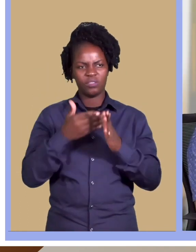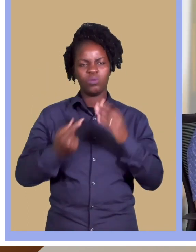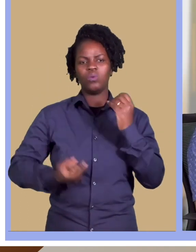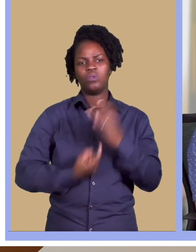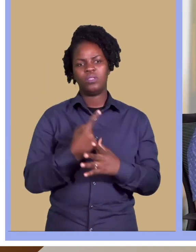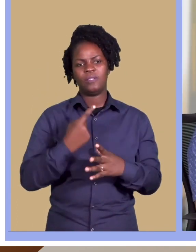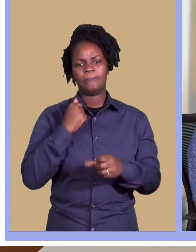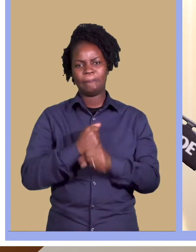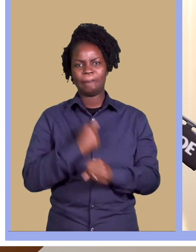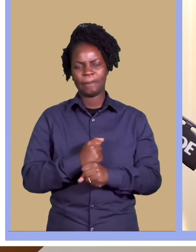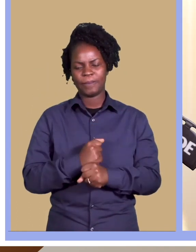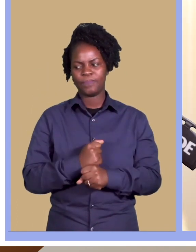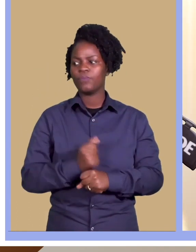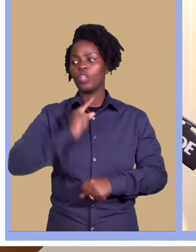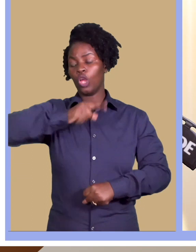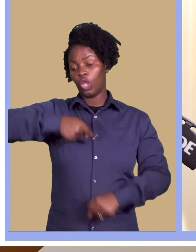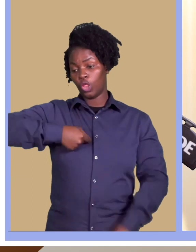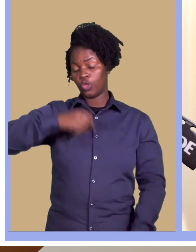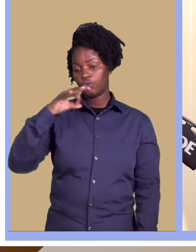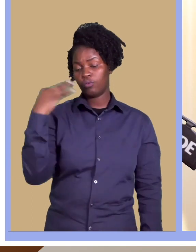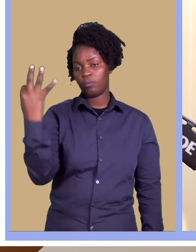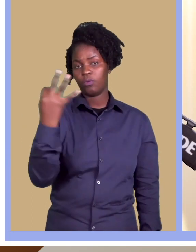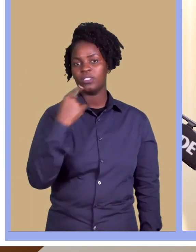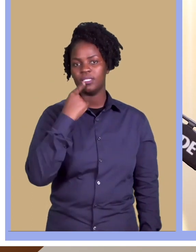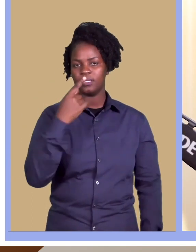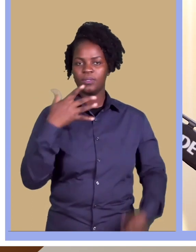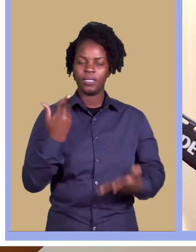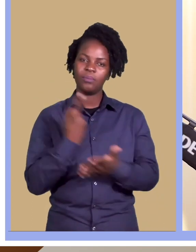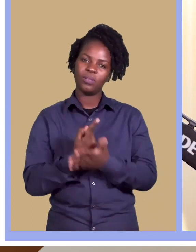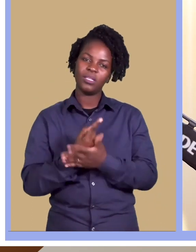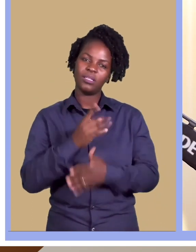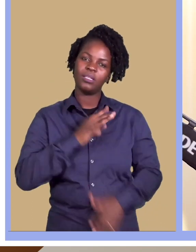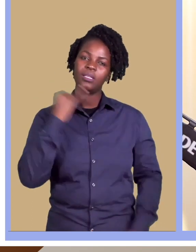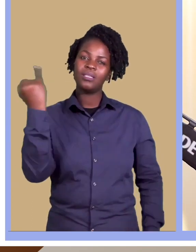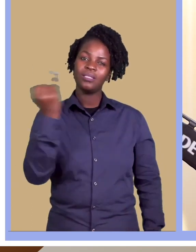que houvesse uma instituição com capacidade para